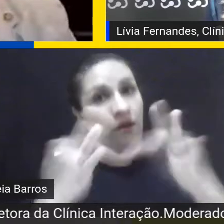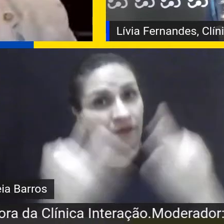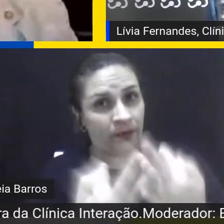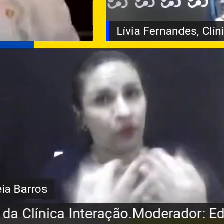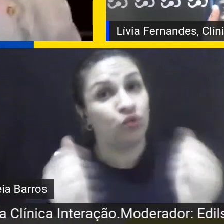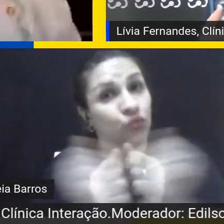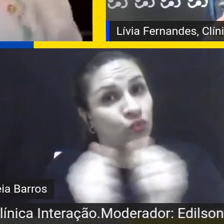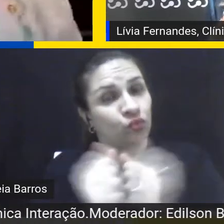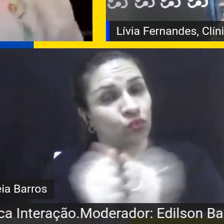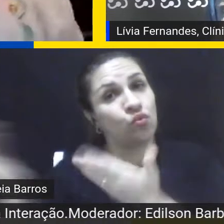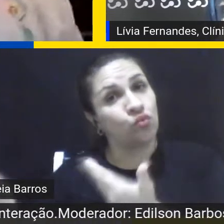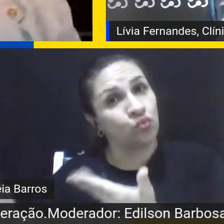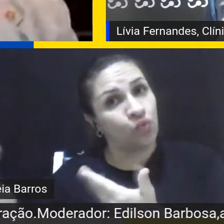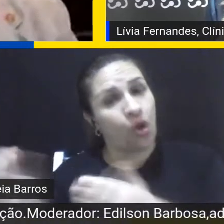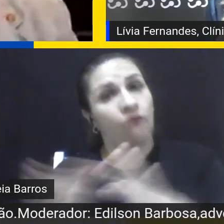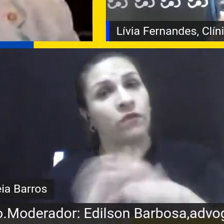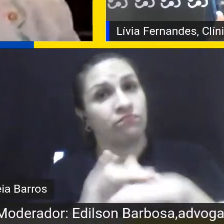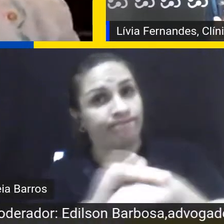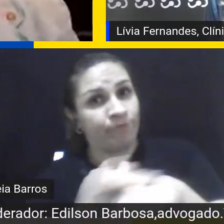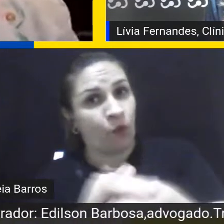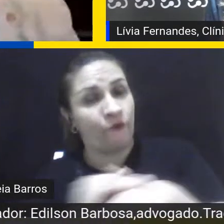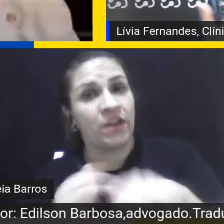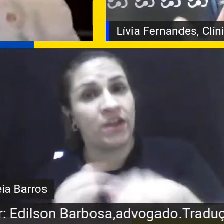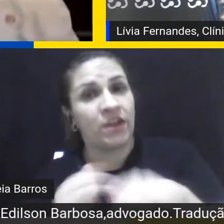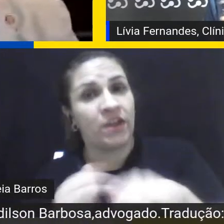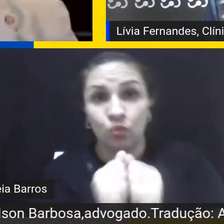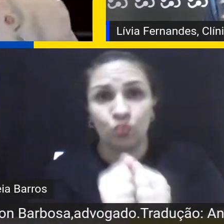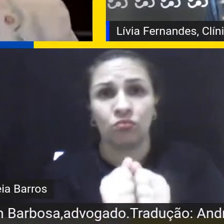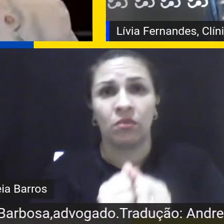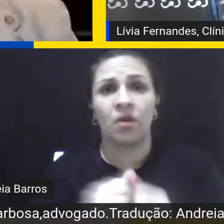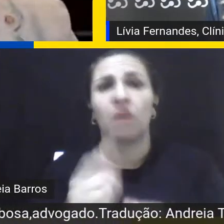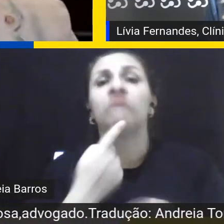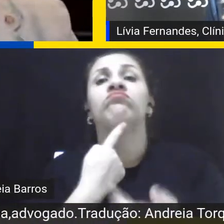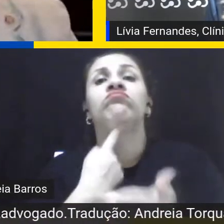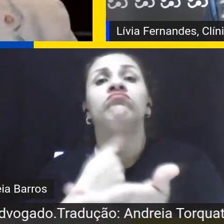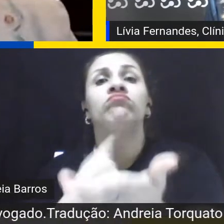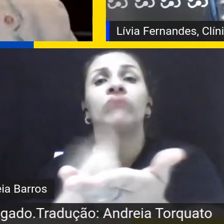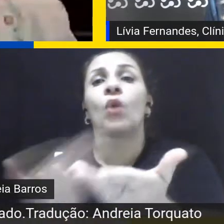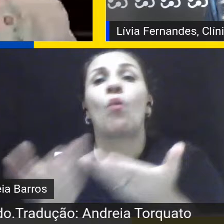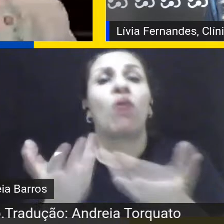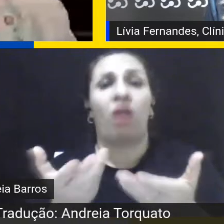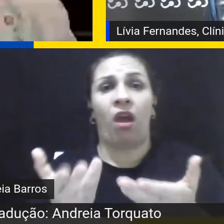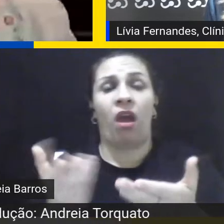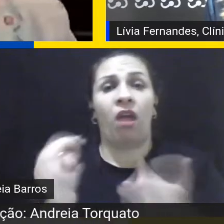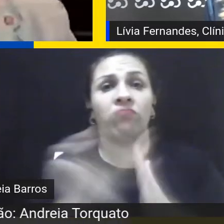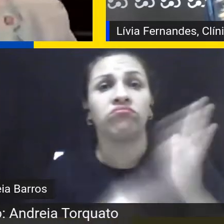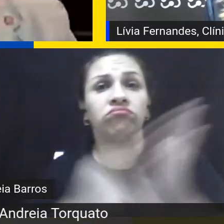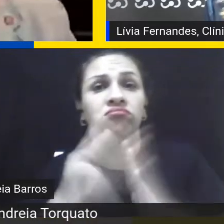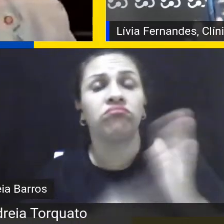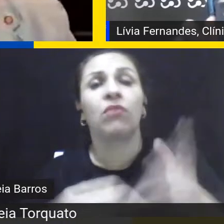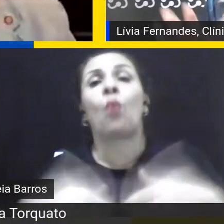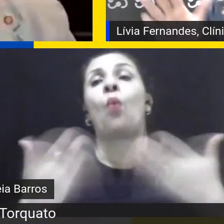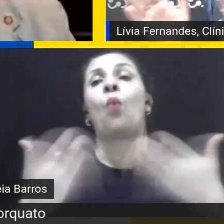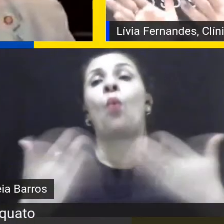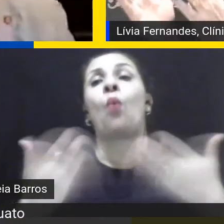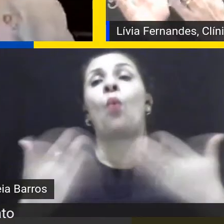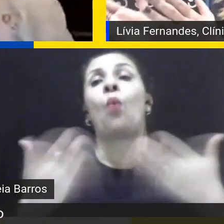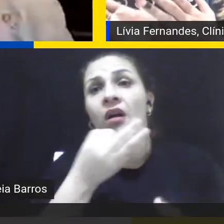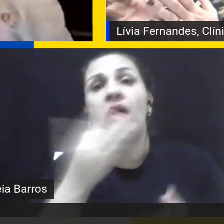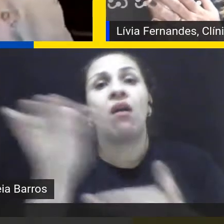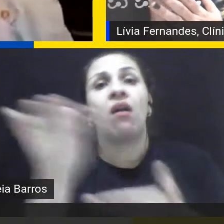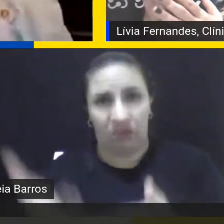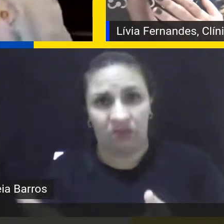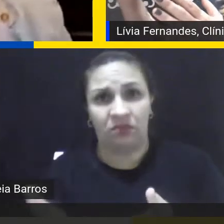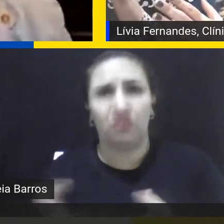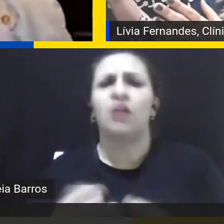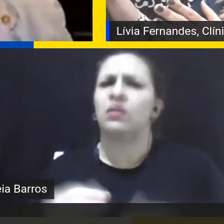adolescente. Então, a gente tem que ver o que ele quer que a gente trabalhe com ele, não é verdade? Então, assim, não deixa de